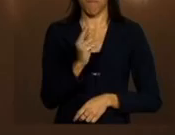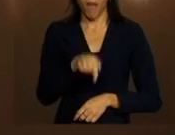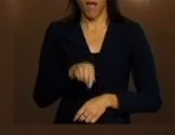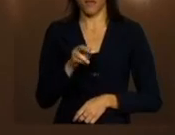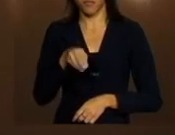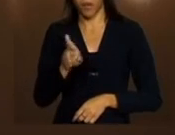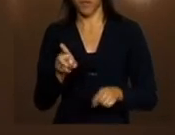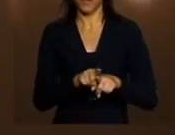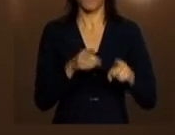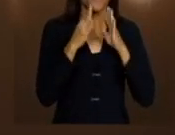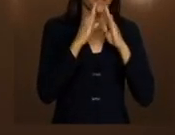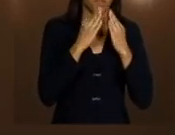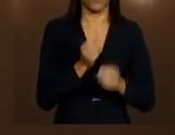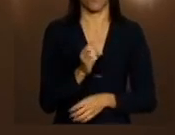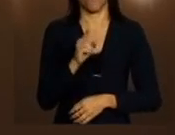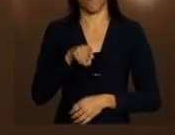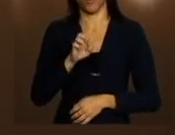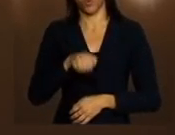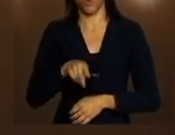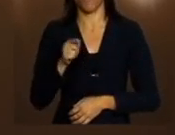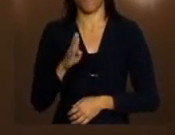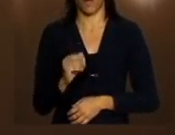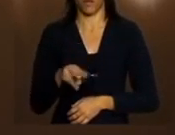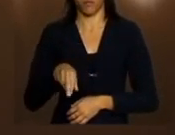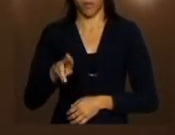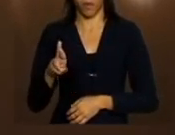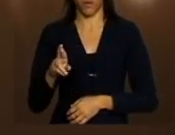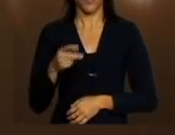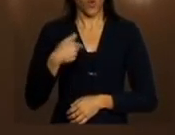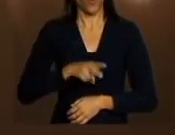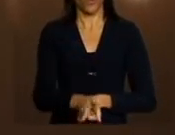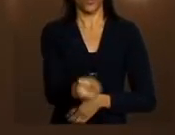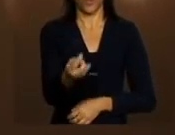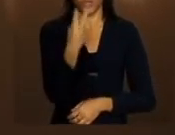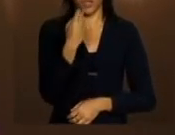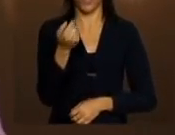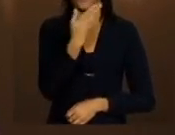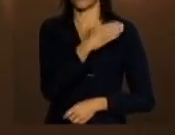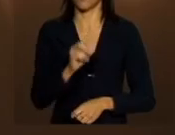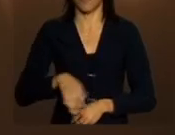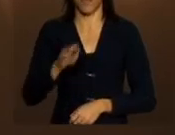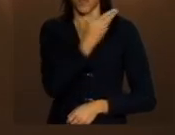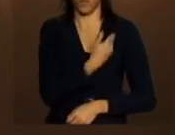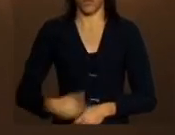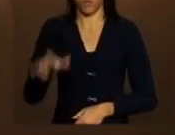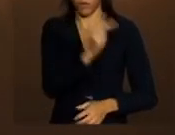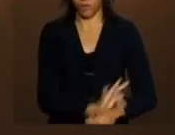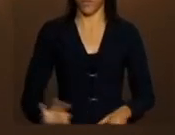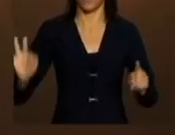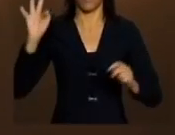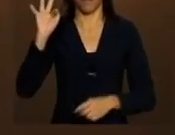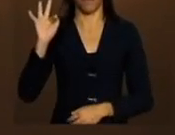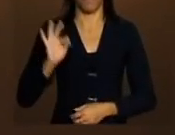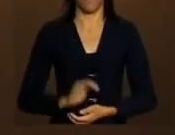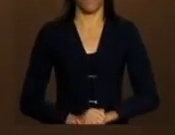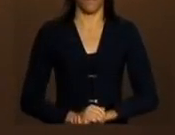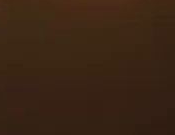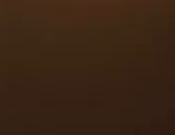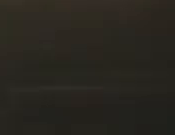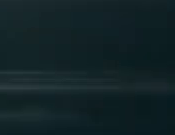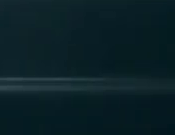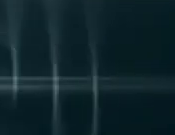twitter.com/tvnbr e facebook.com/tvnbr. Continue com a gente na NBR, a TV do Governo Federal.